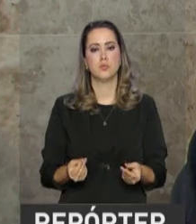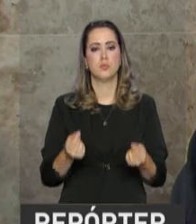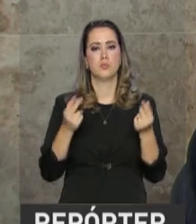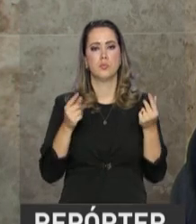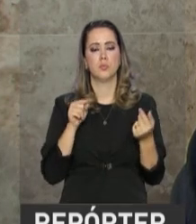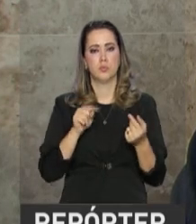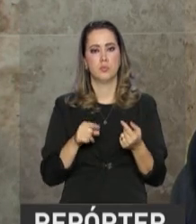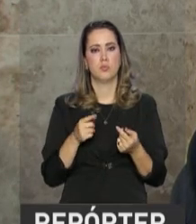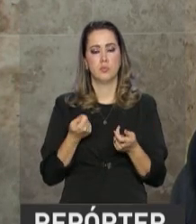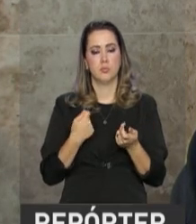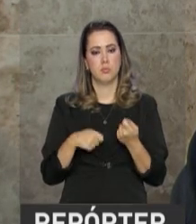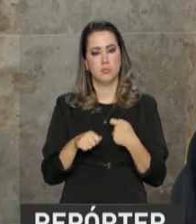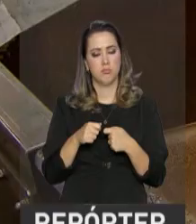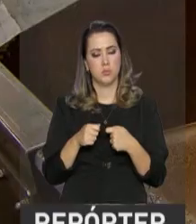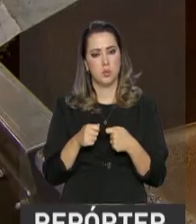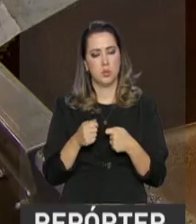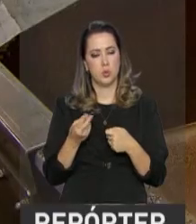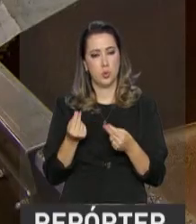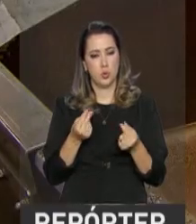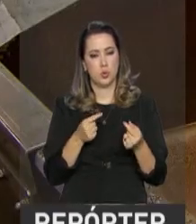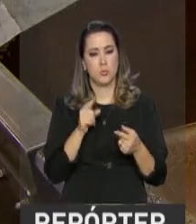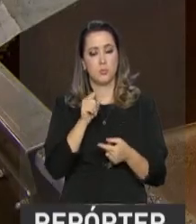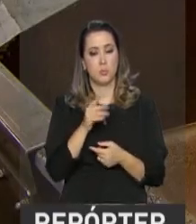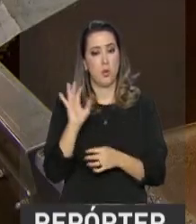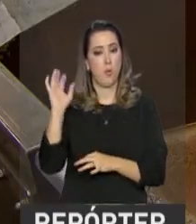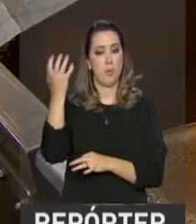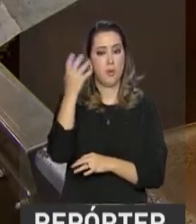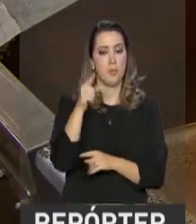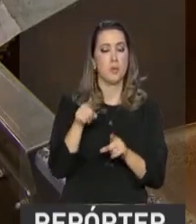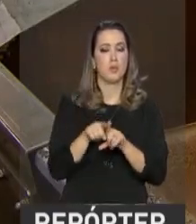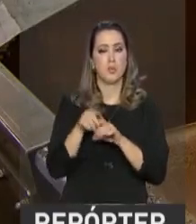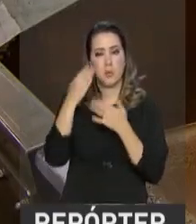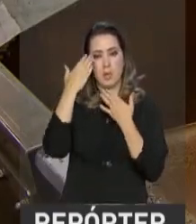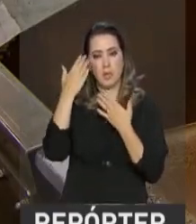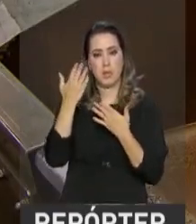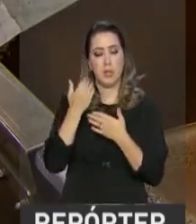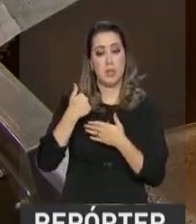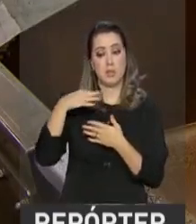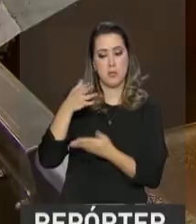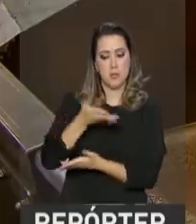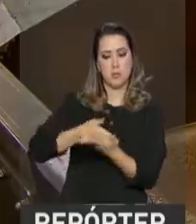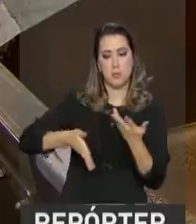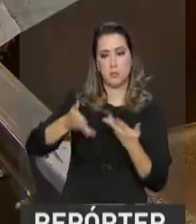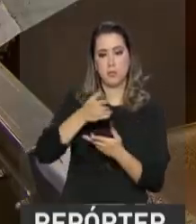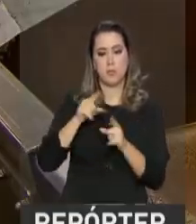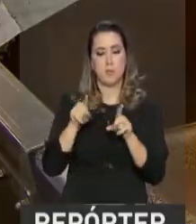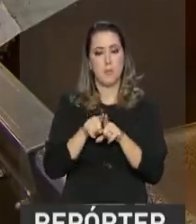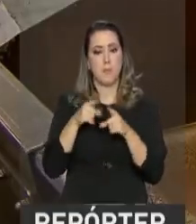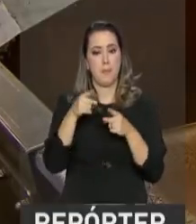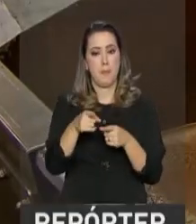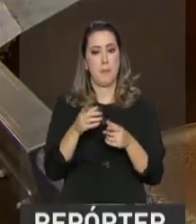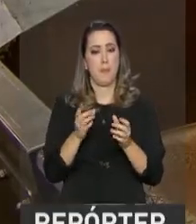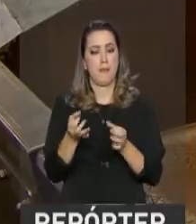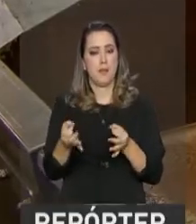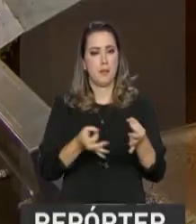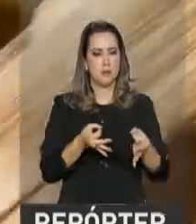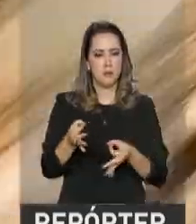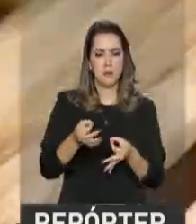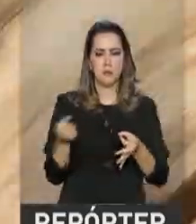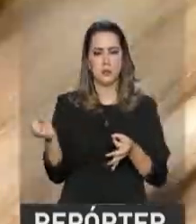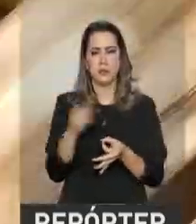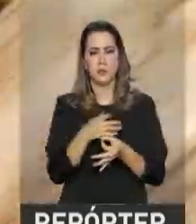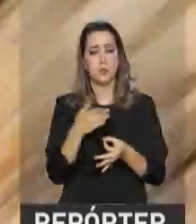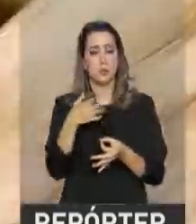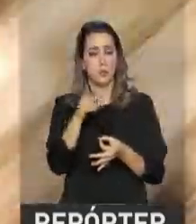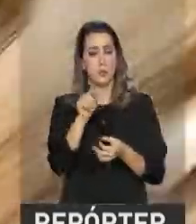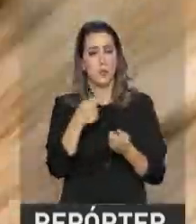dinheiro, das moedas em circulação. O meio ambiente também agradece a maior circulação de moedas. A fabricação de novas peças implica